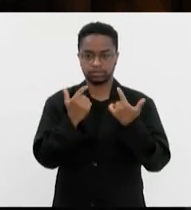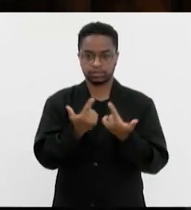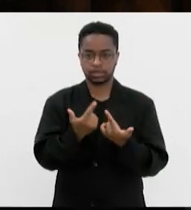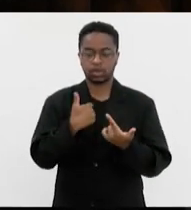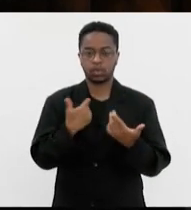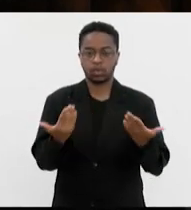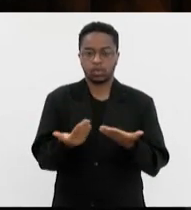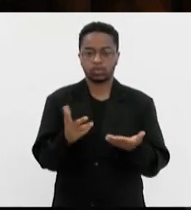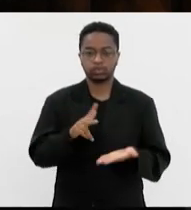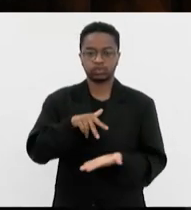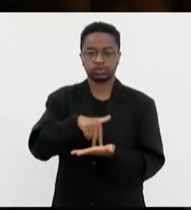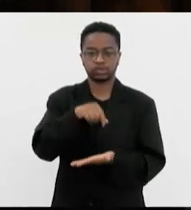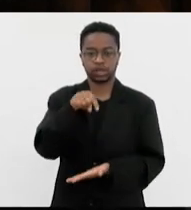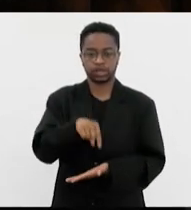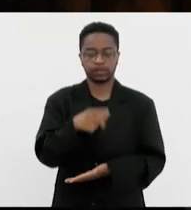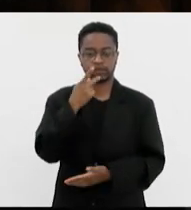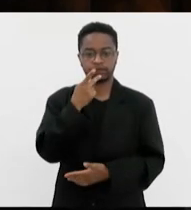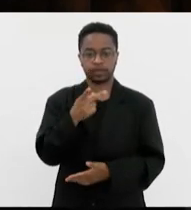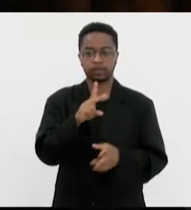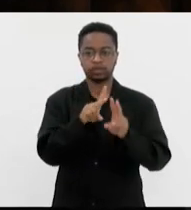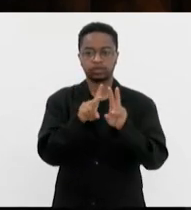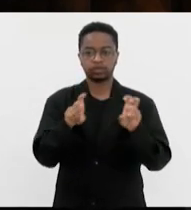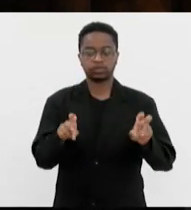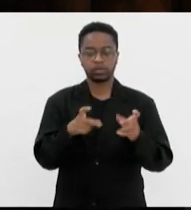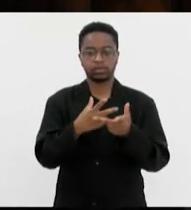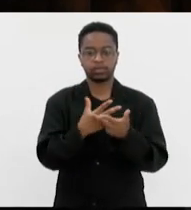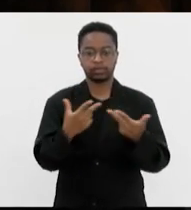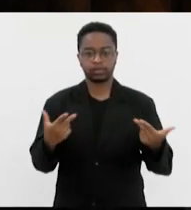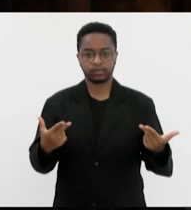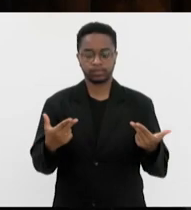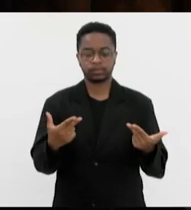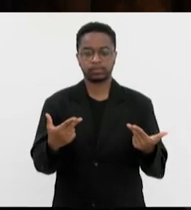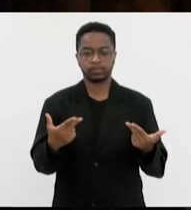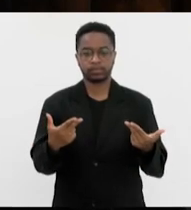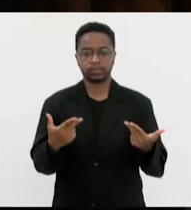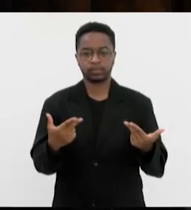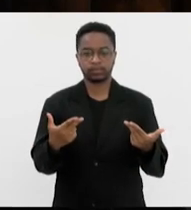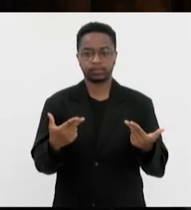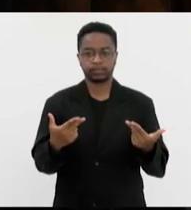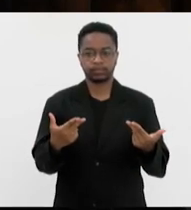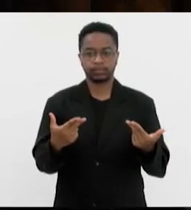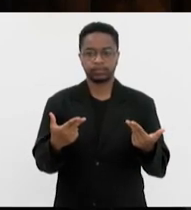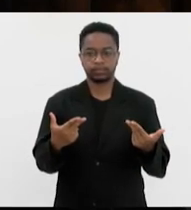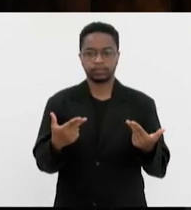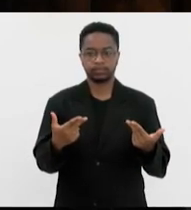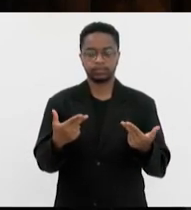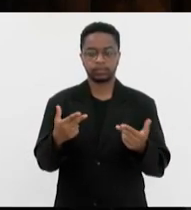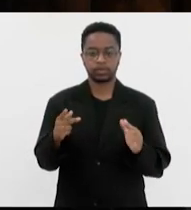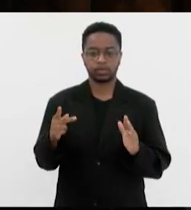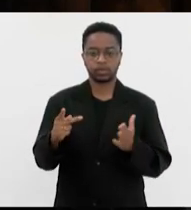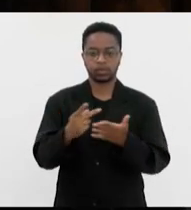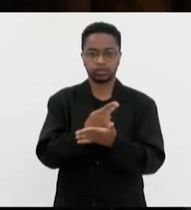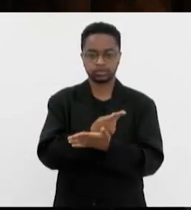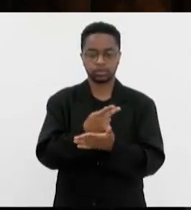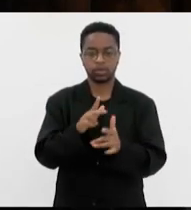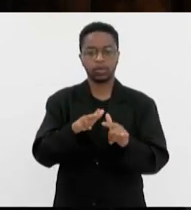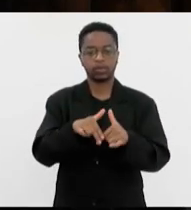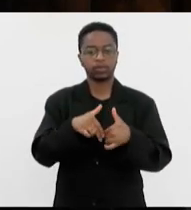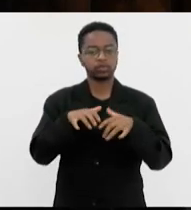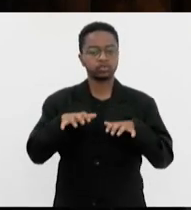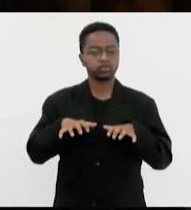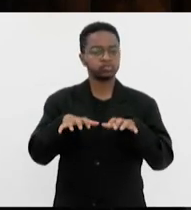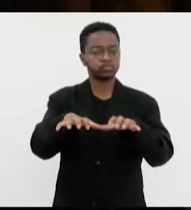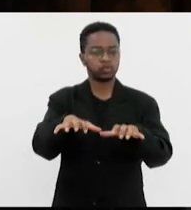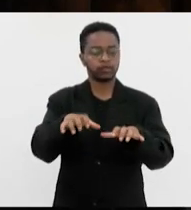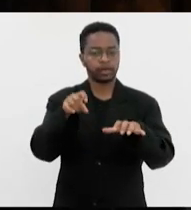eu venho à tribuna da casa falar sobre a situação de impacto dessas fortes chuvas que têm afetado o